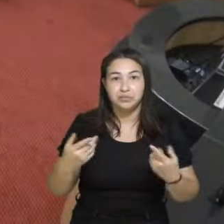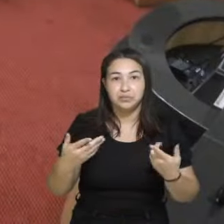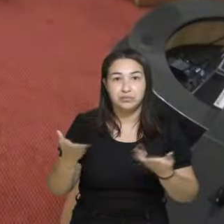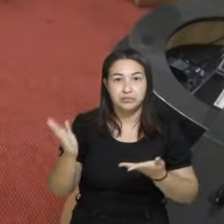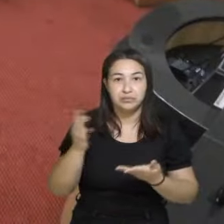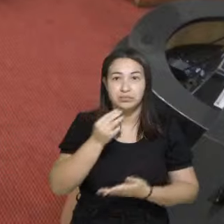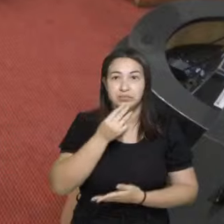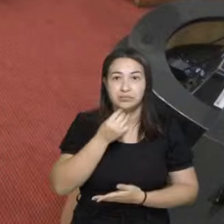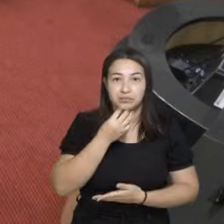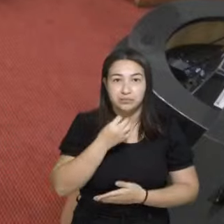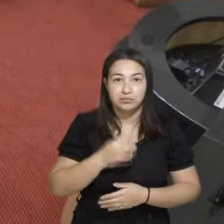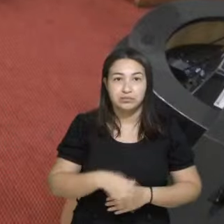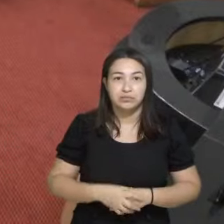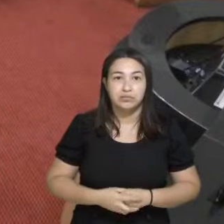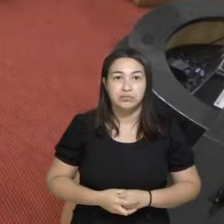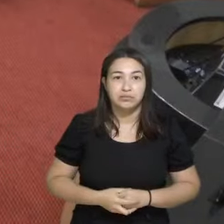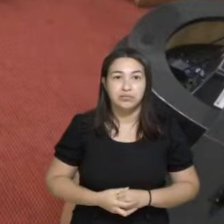Marquito.